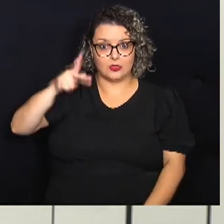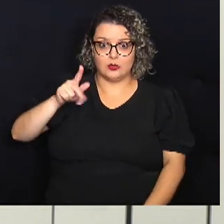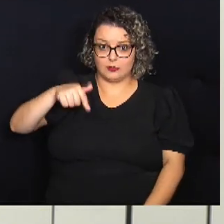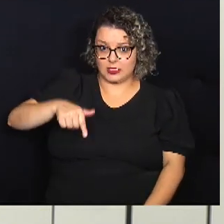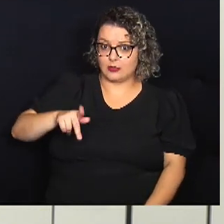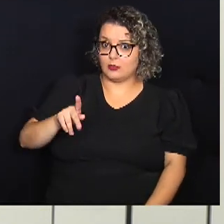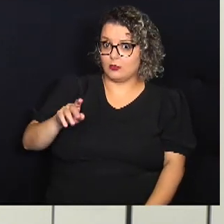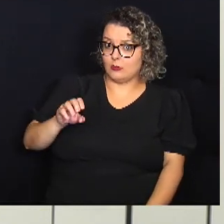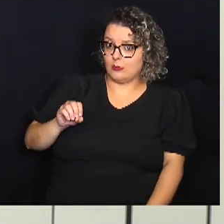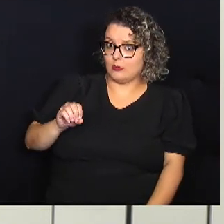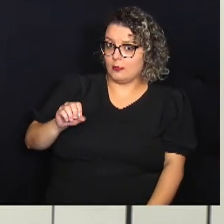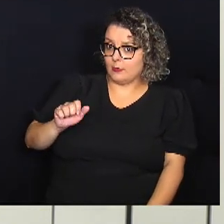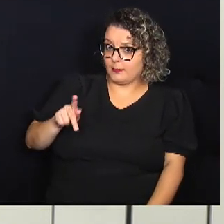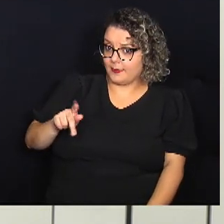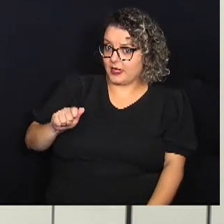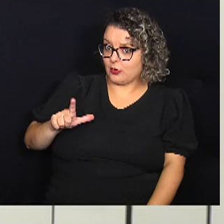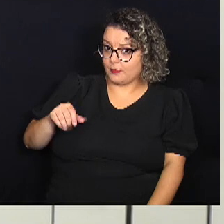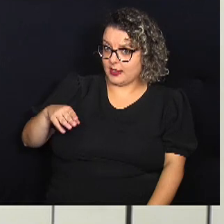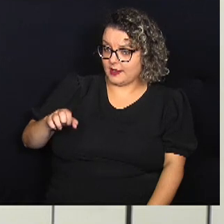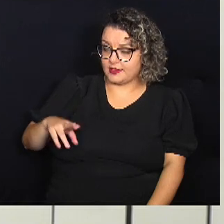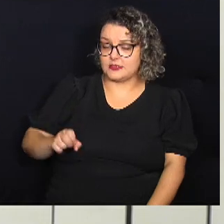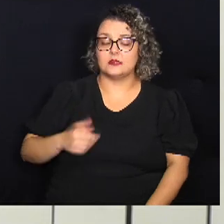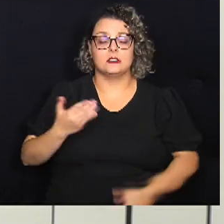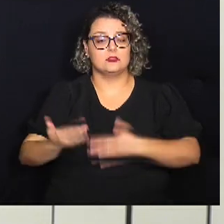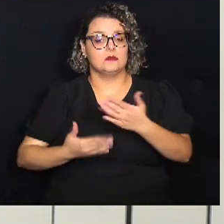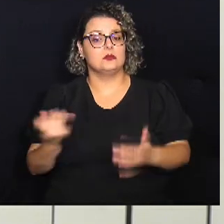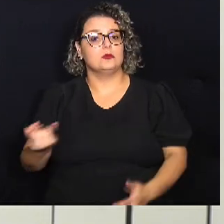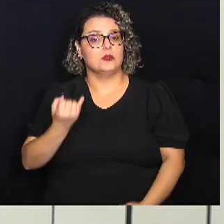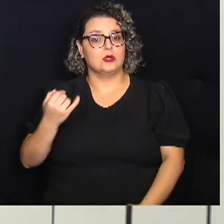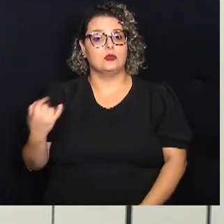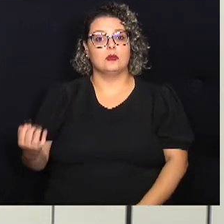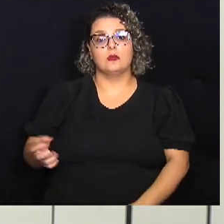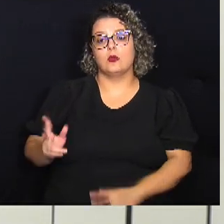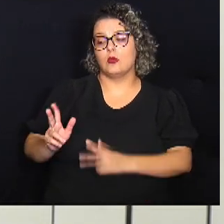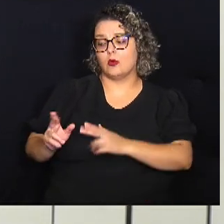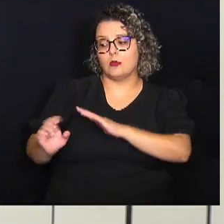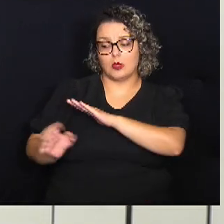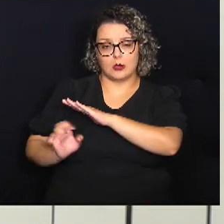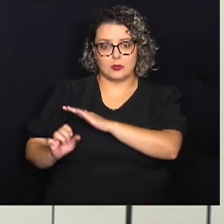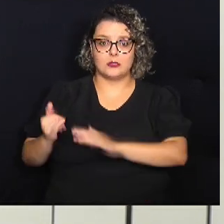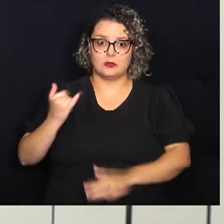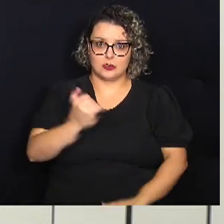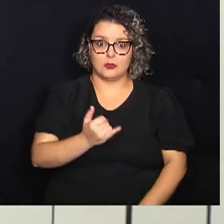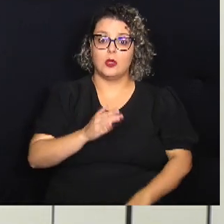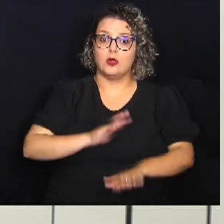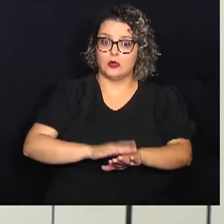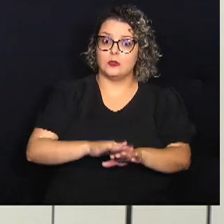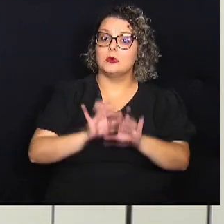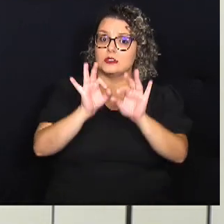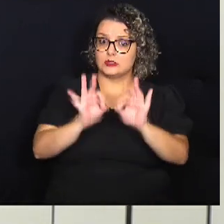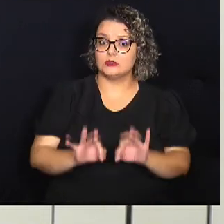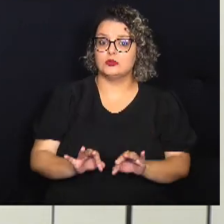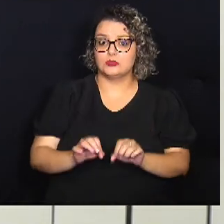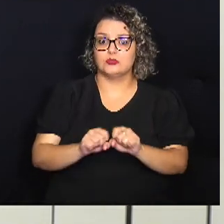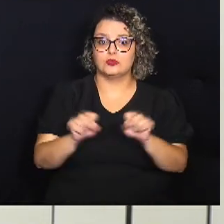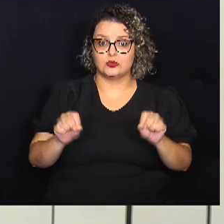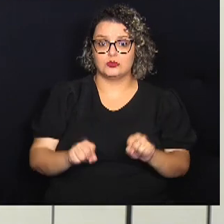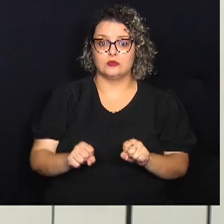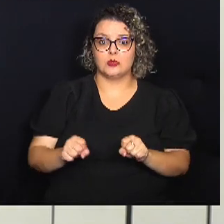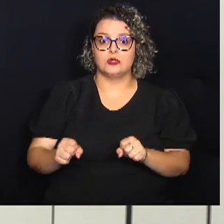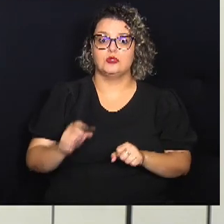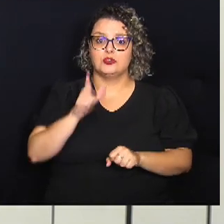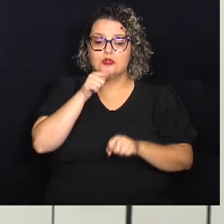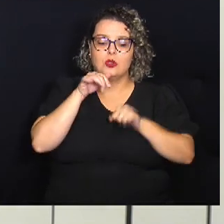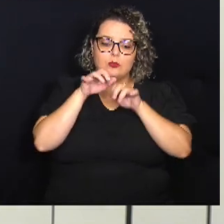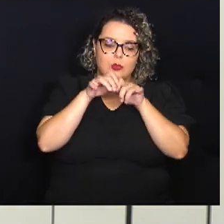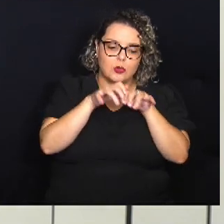Esse serviço é importante, de acordo com a empresa, para garantir o funcionamento adequado do sistema de abastecimento e